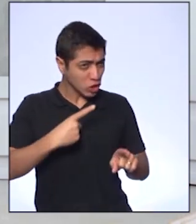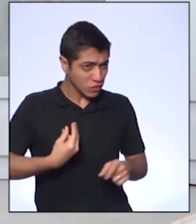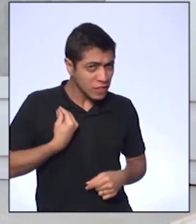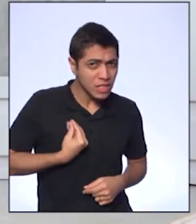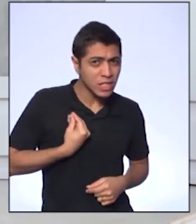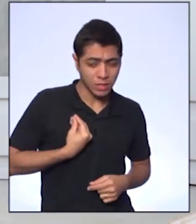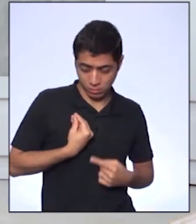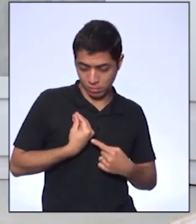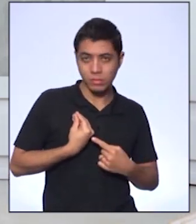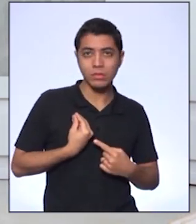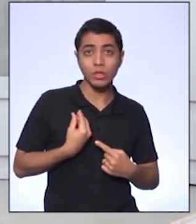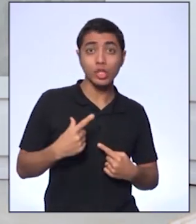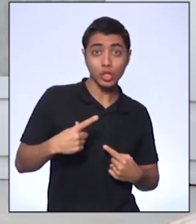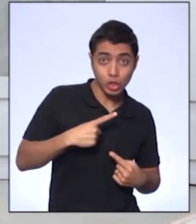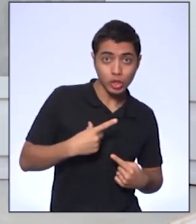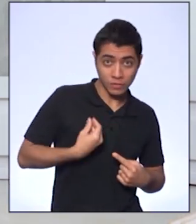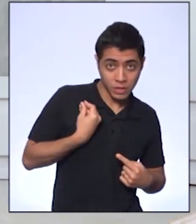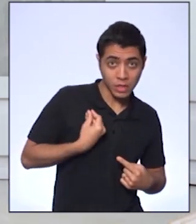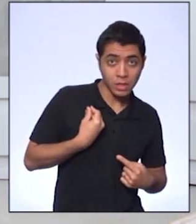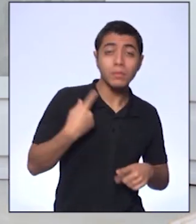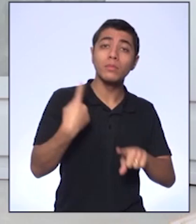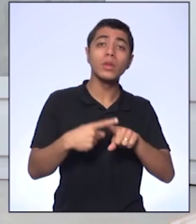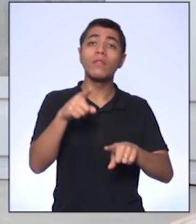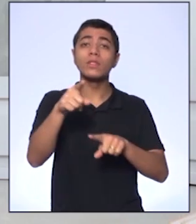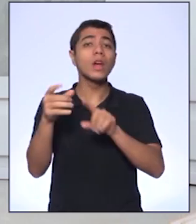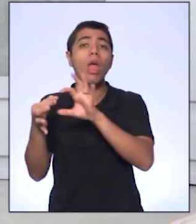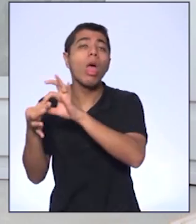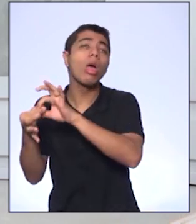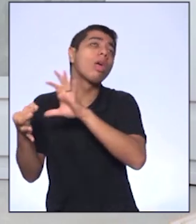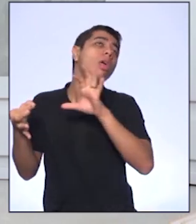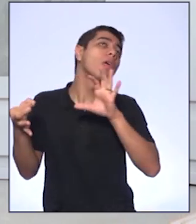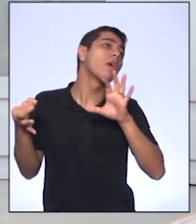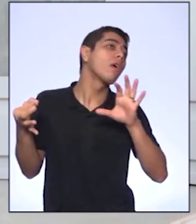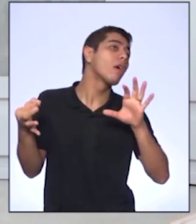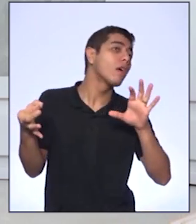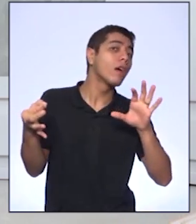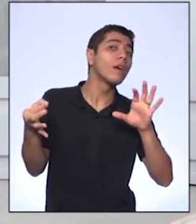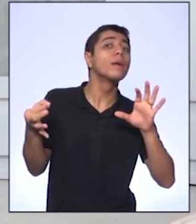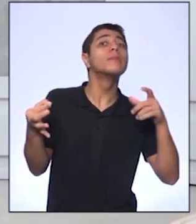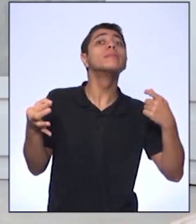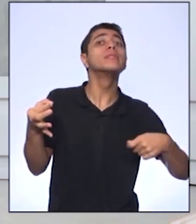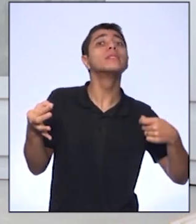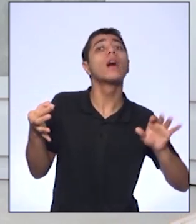som para que você se reconecte à mensagem. Então, geralmente é aquela história,